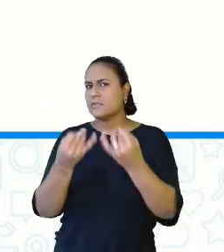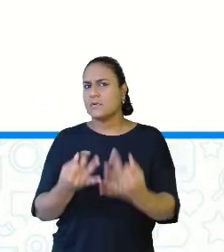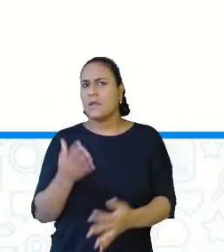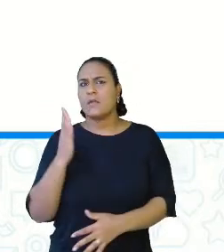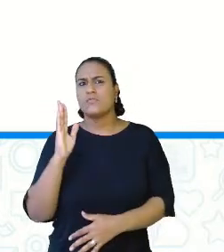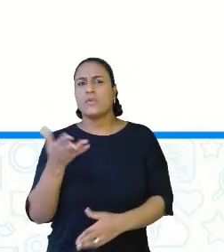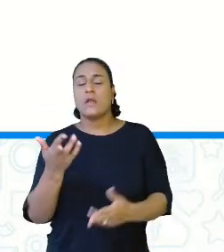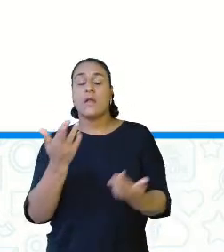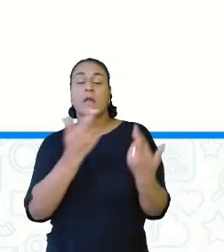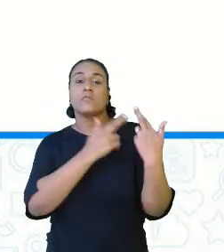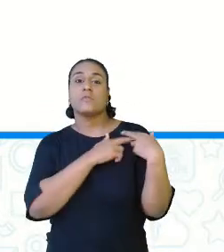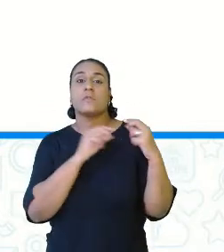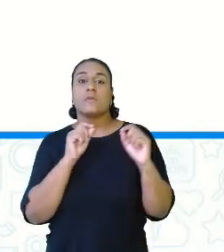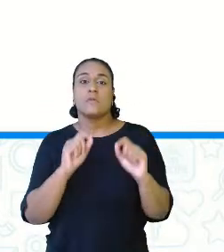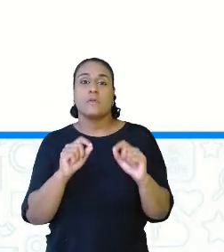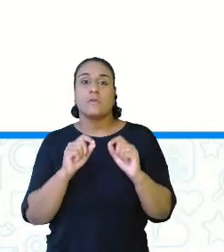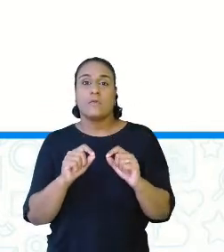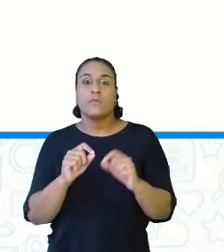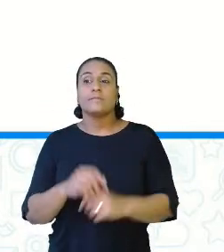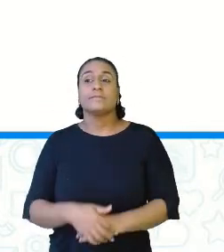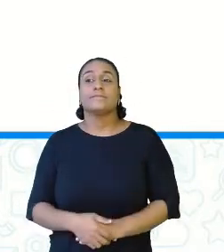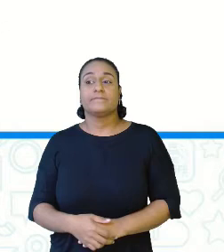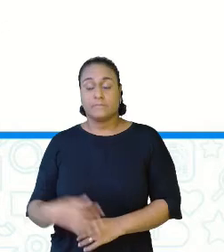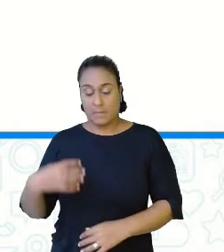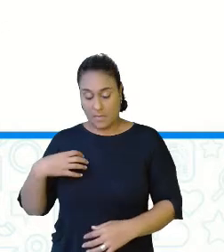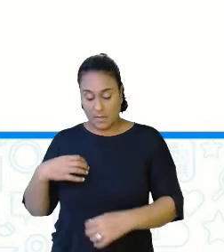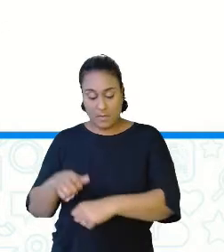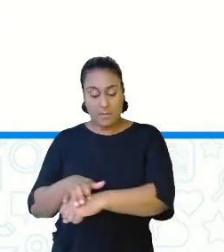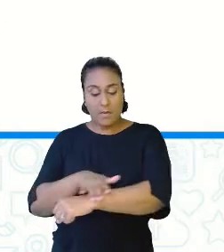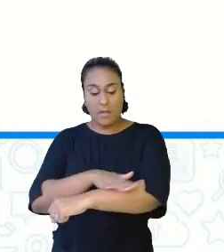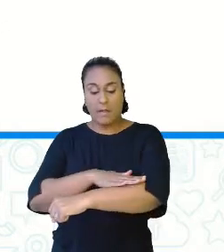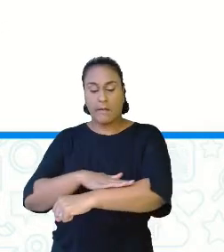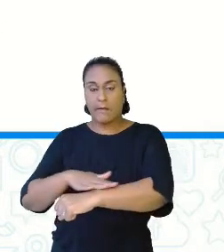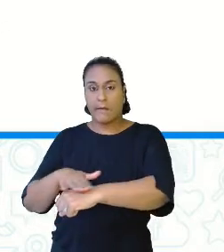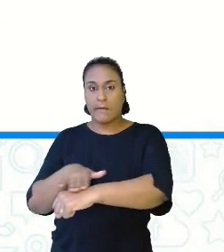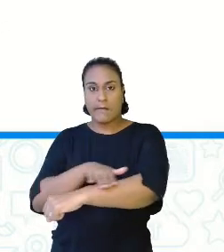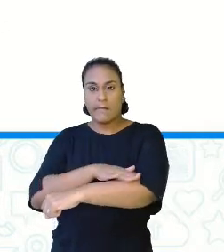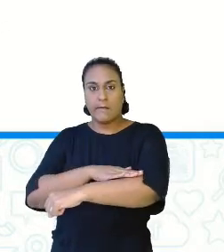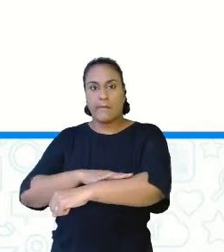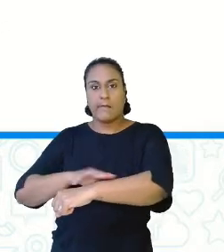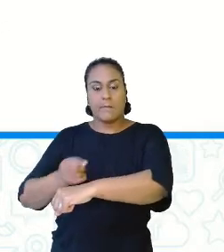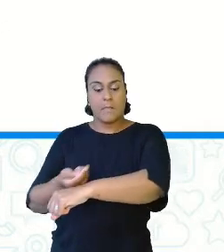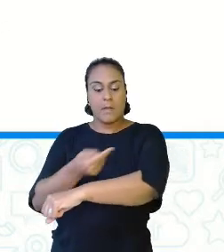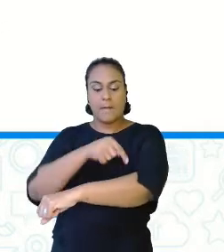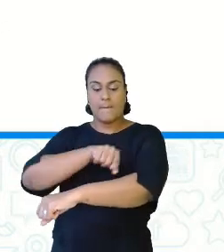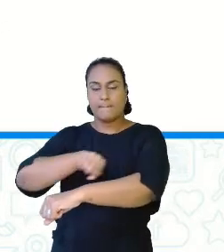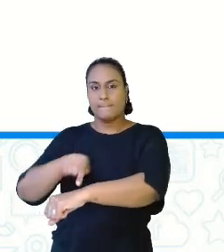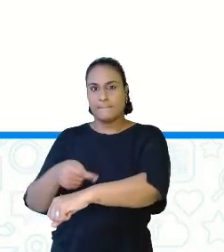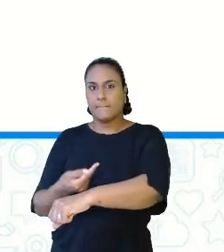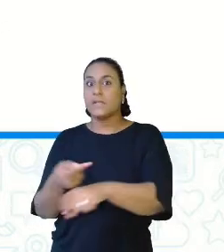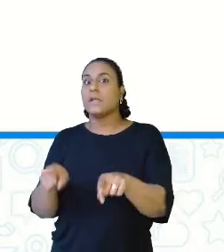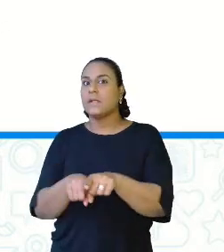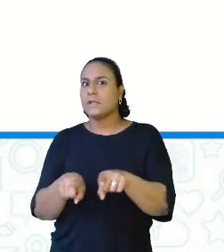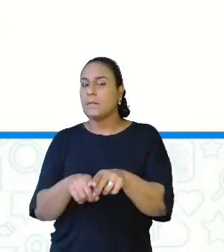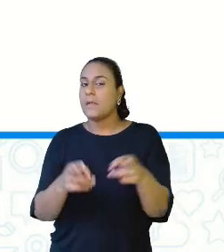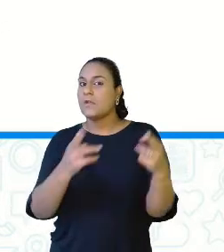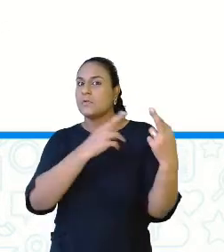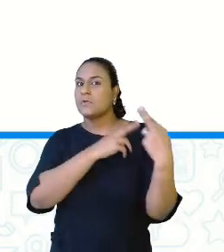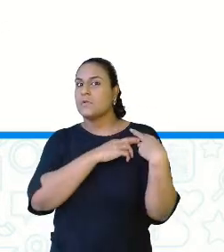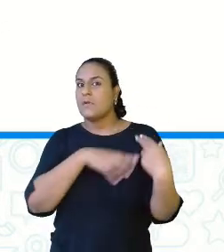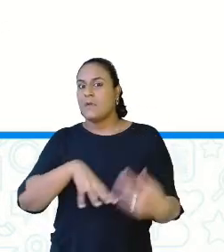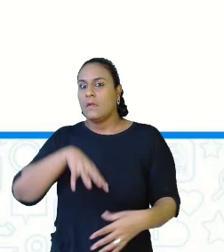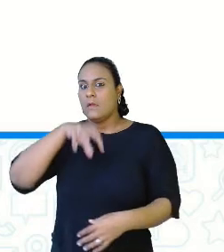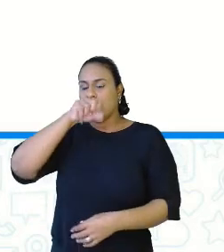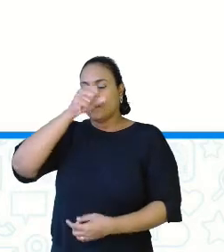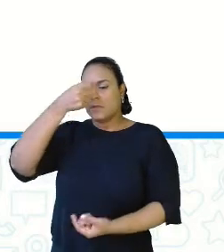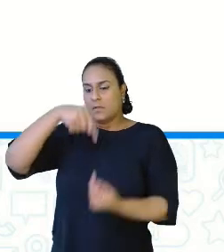são responsáveis por fazer com que o sangue ele circule nos tecidos e também são responsáveis pelas trocas gasosas,